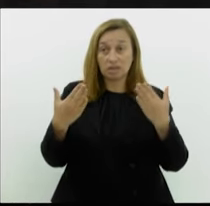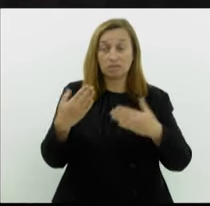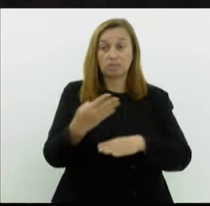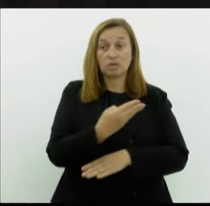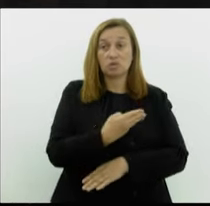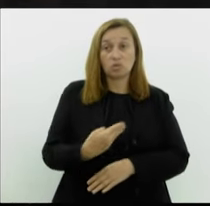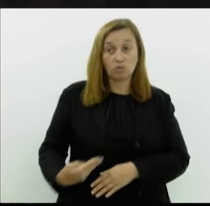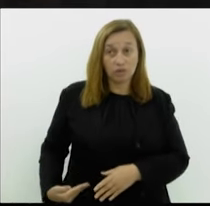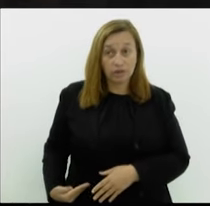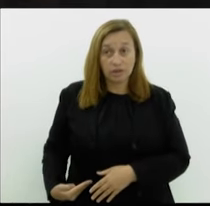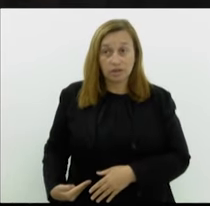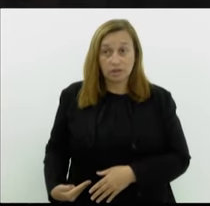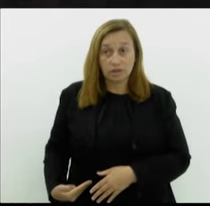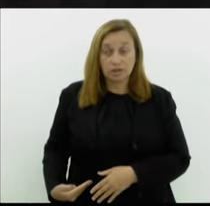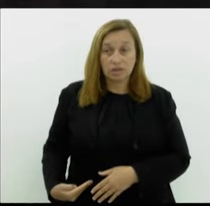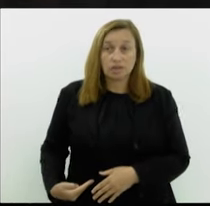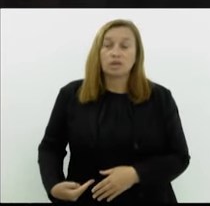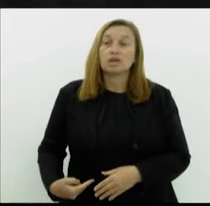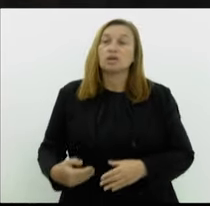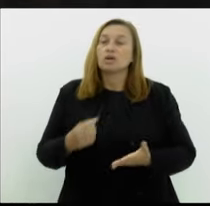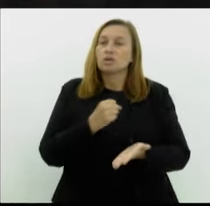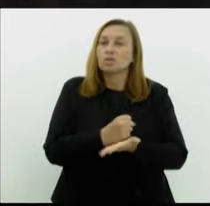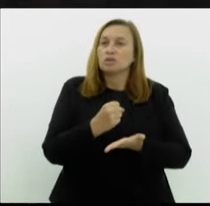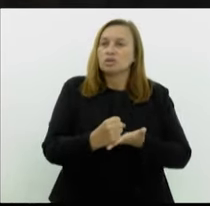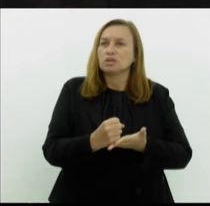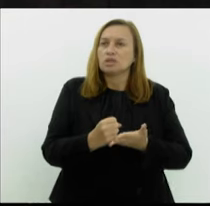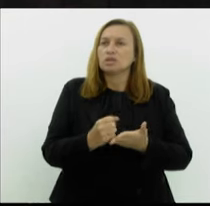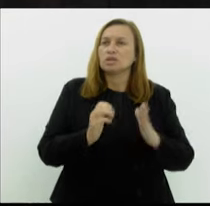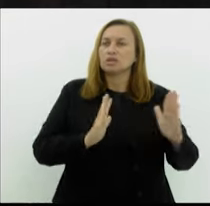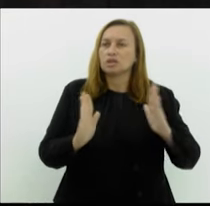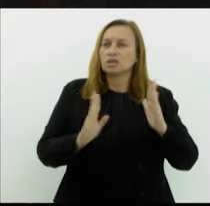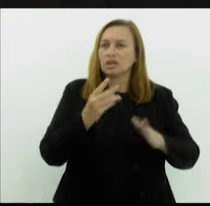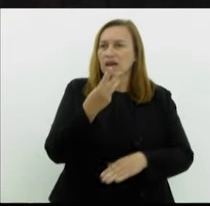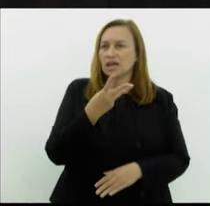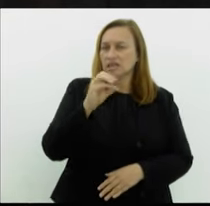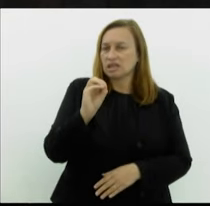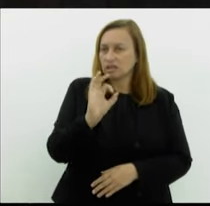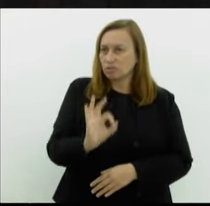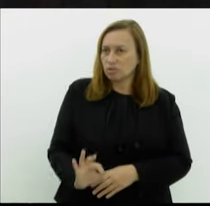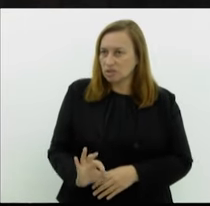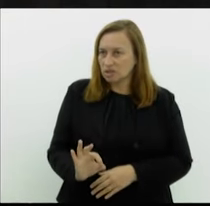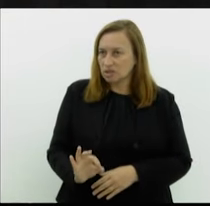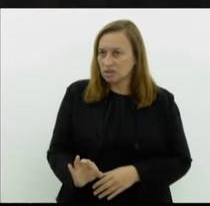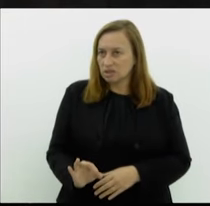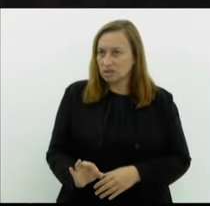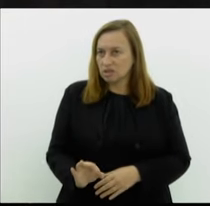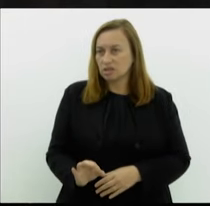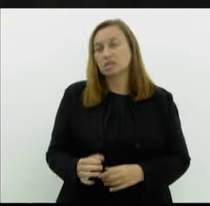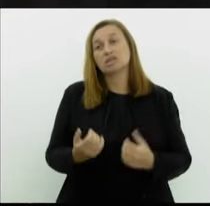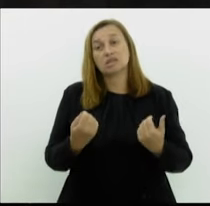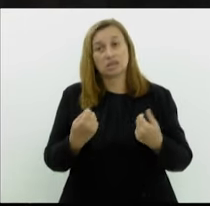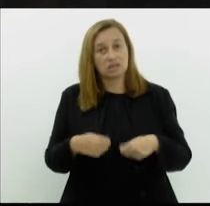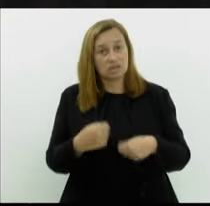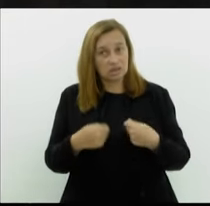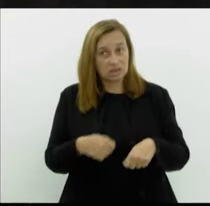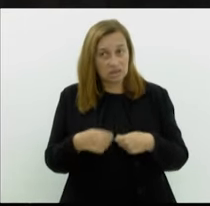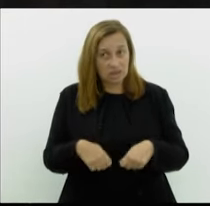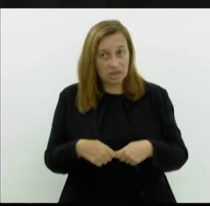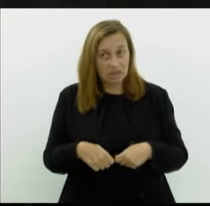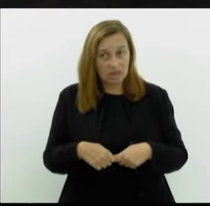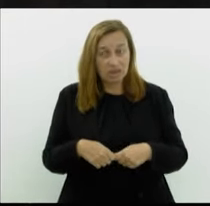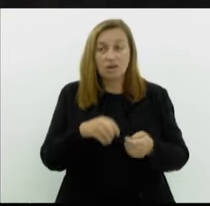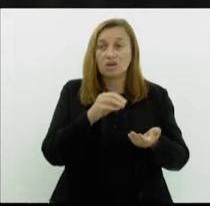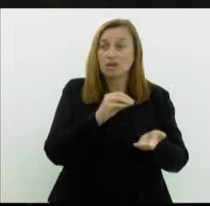que autoriza a contratação de até 30% em casos especificados, sobretudo de vacância,